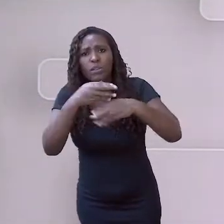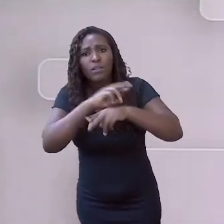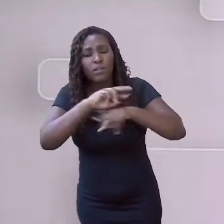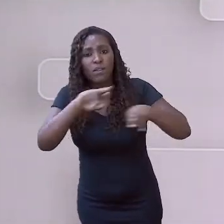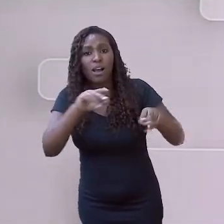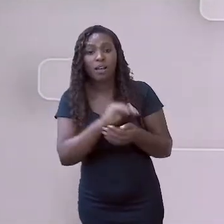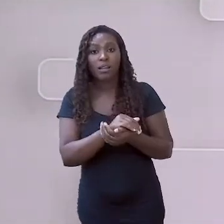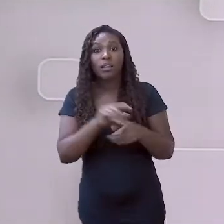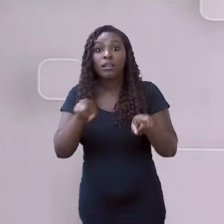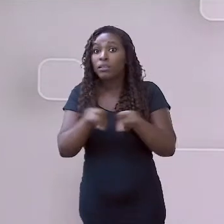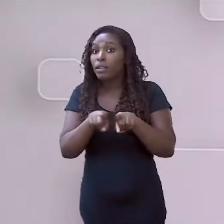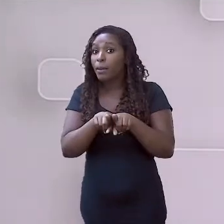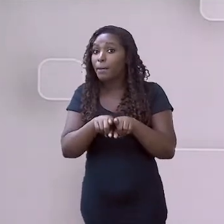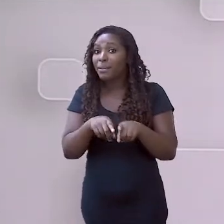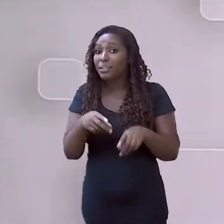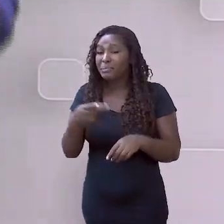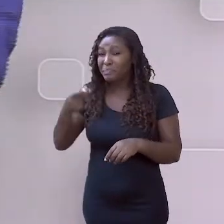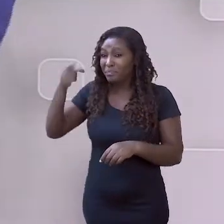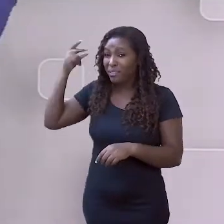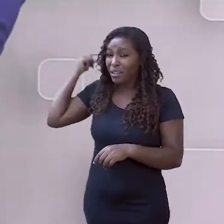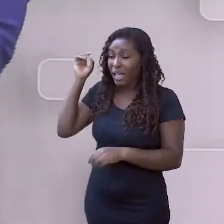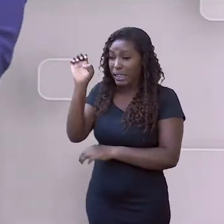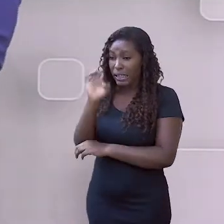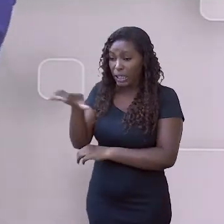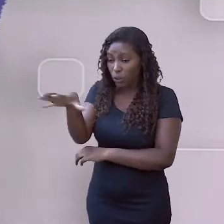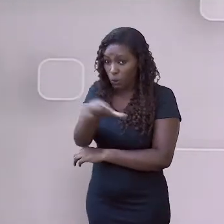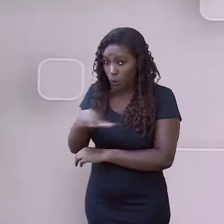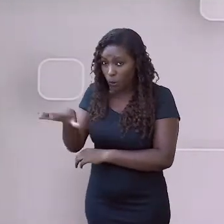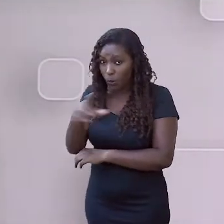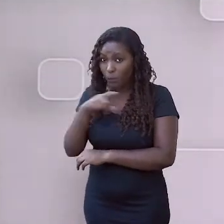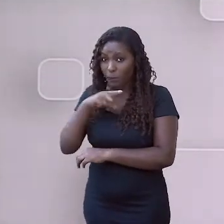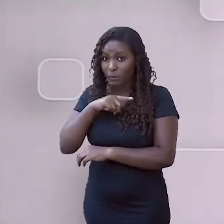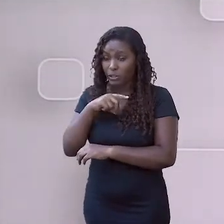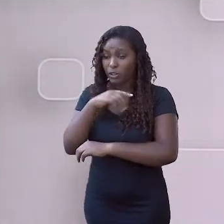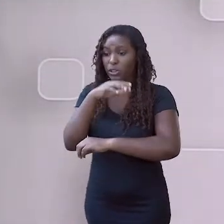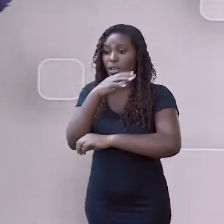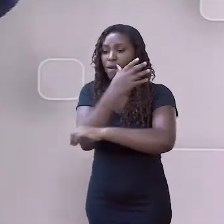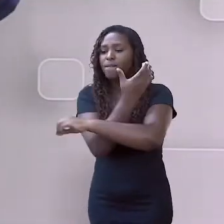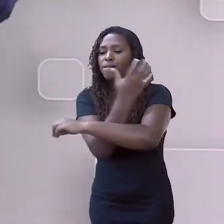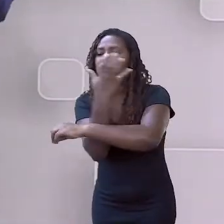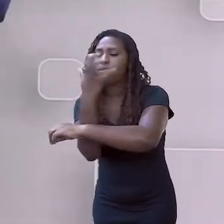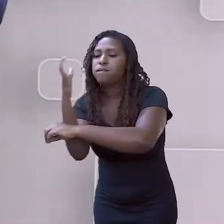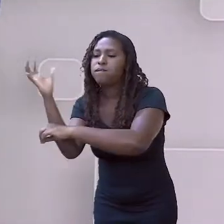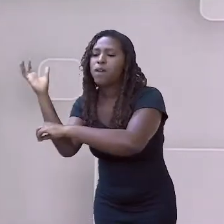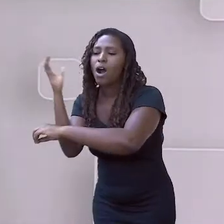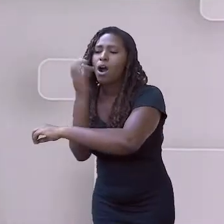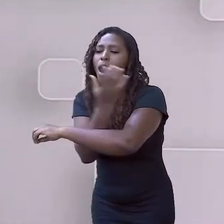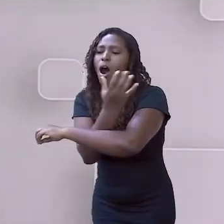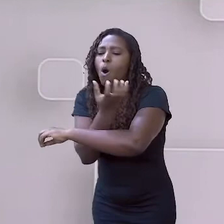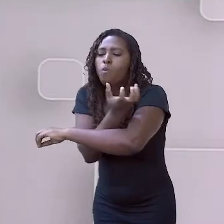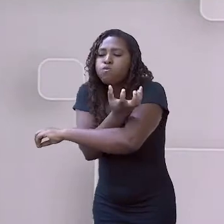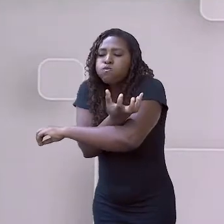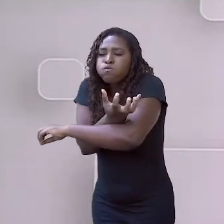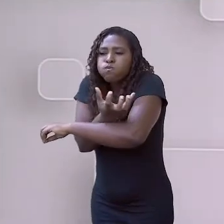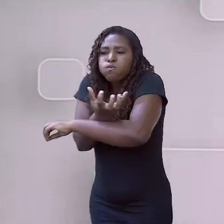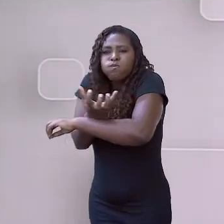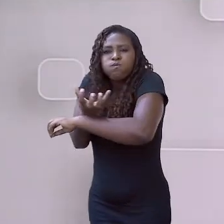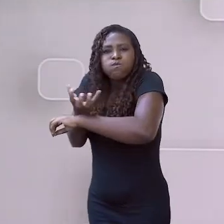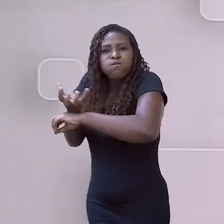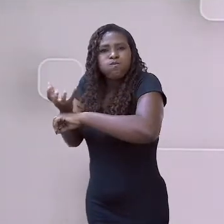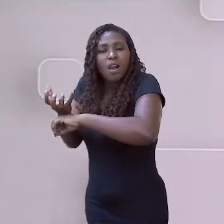mais. E isso é fácil de explicar. Por quê? Porque a Europa é o continente mais povoado.